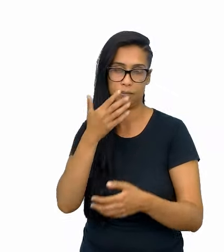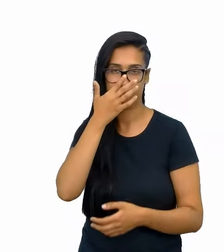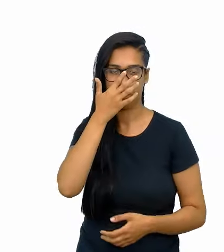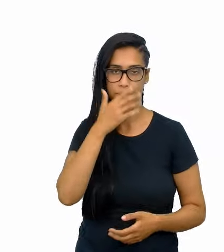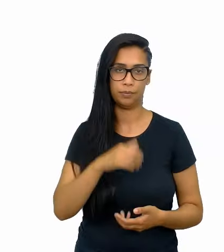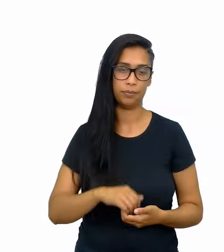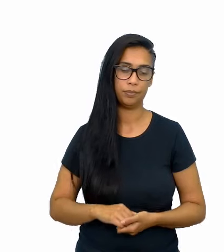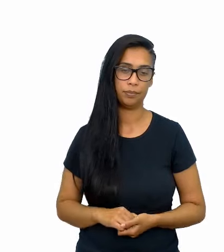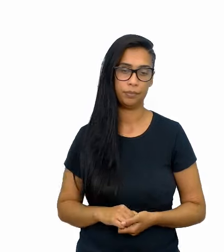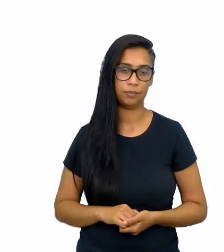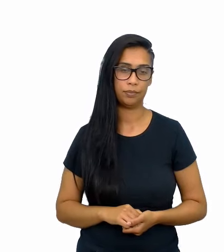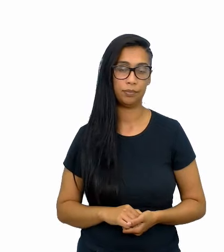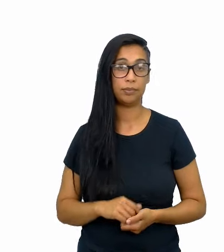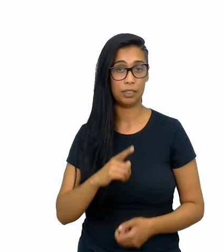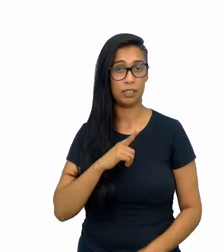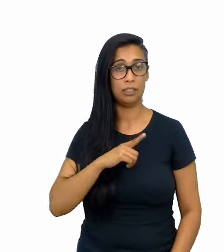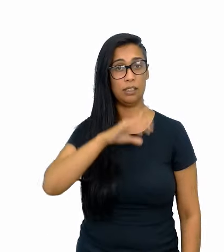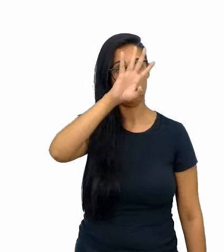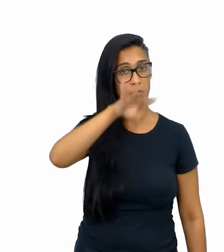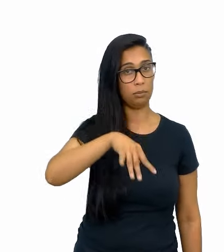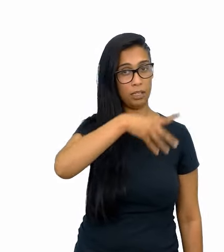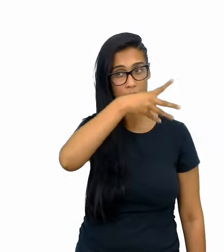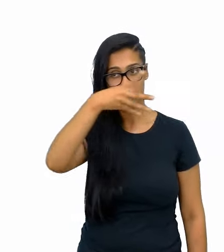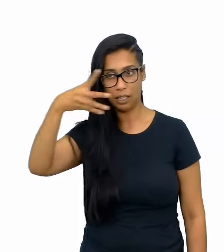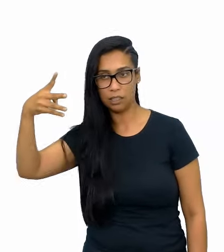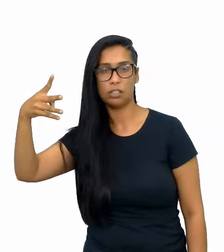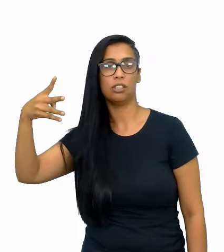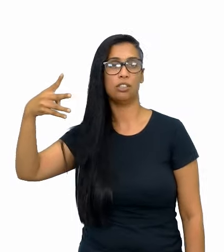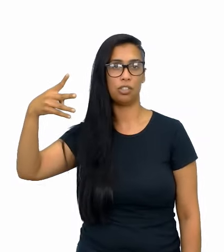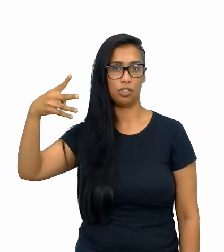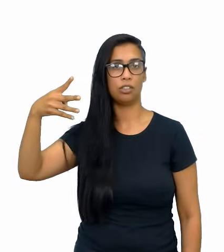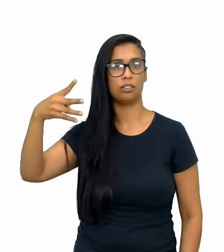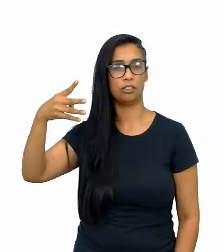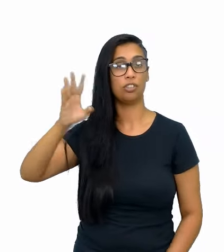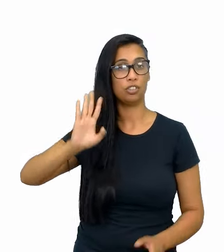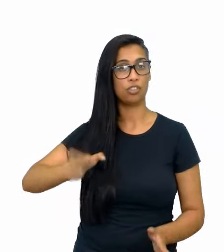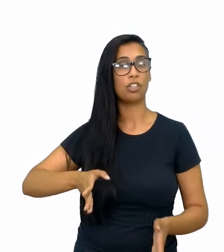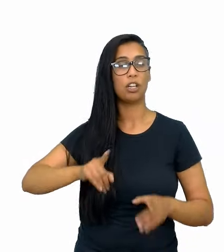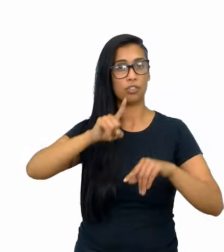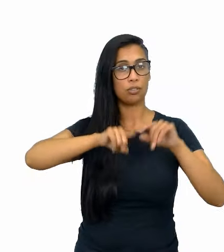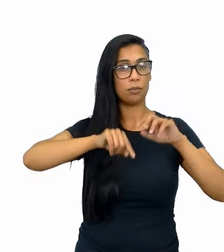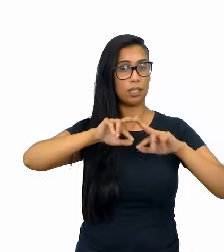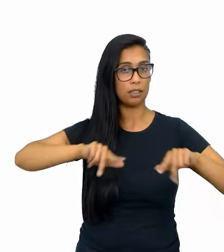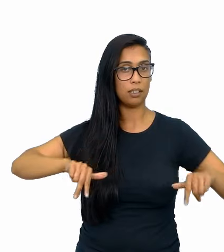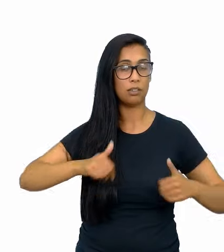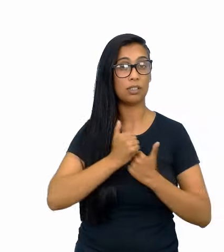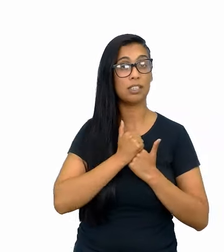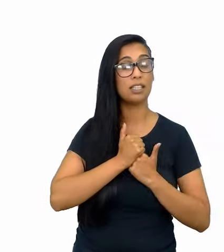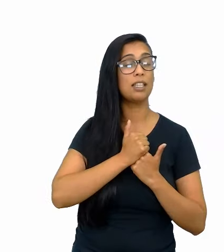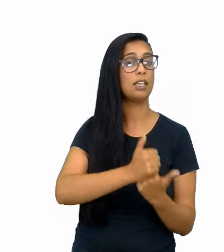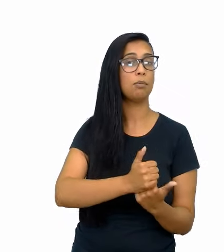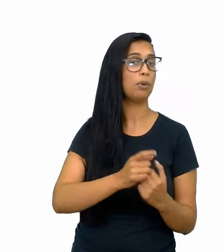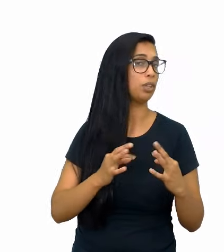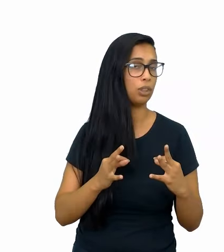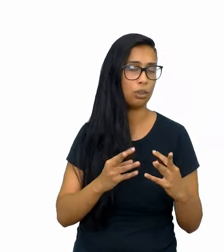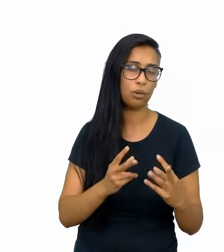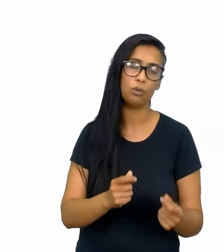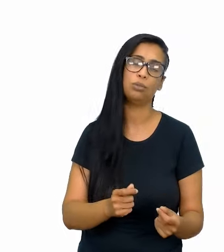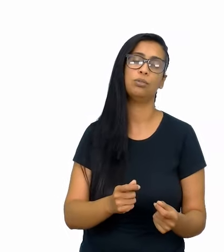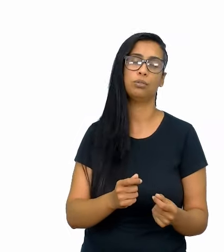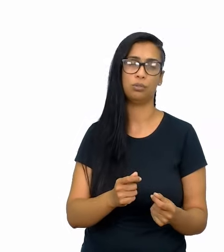temos também essa grade de critérios que está posta no material, que vem apoiar todo esse trabalho. Então,